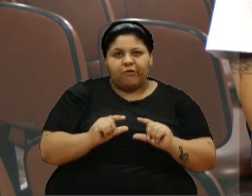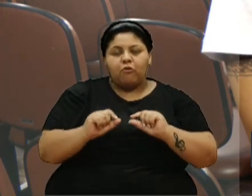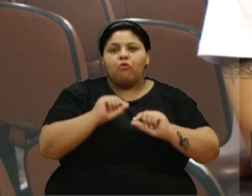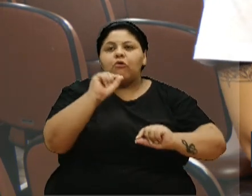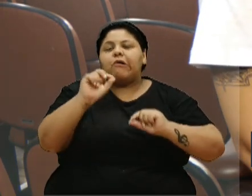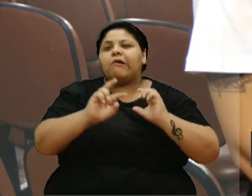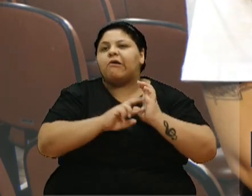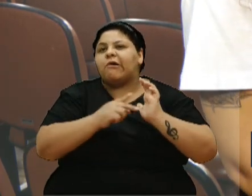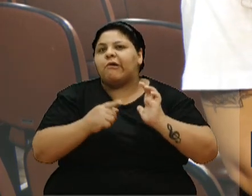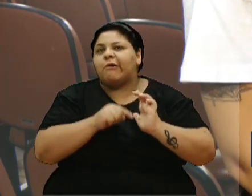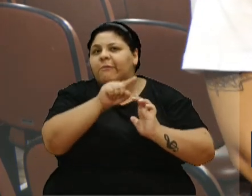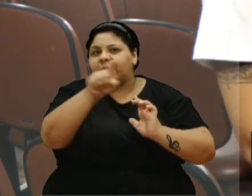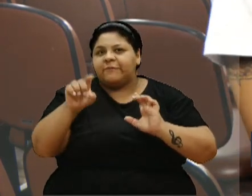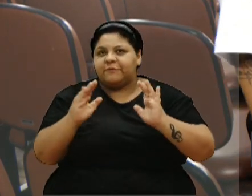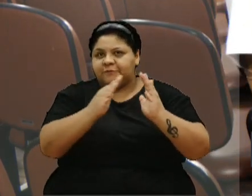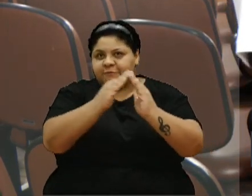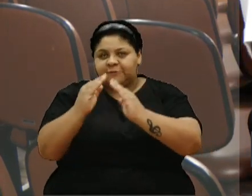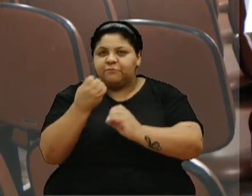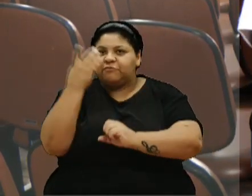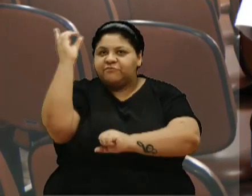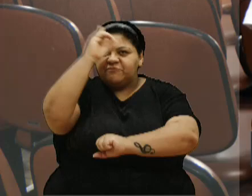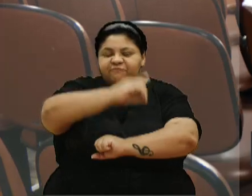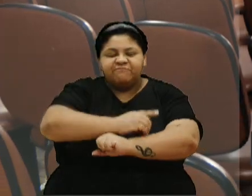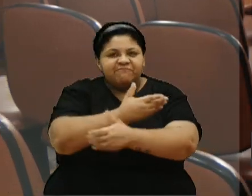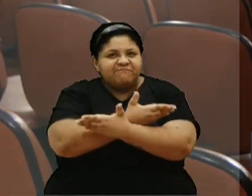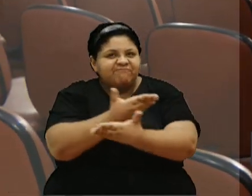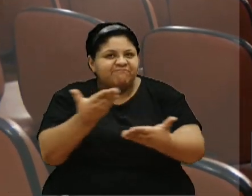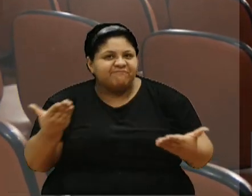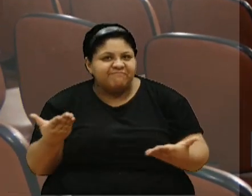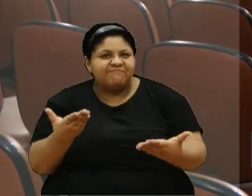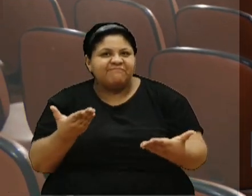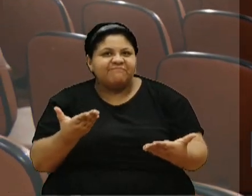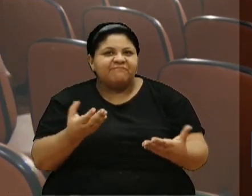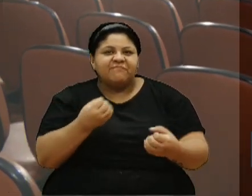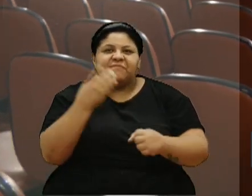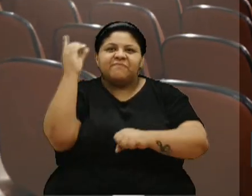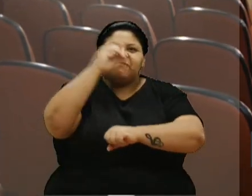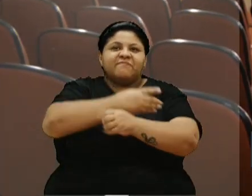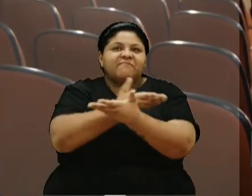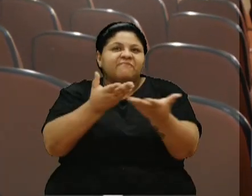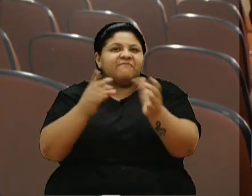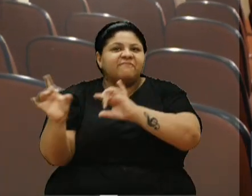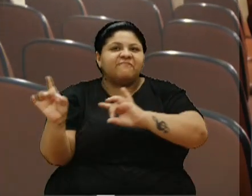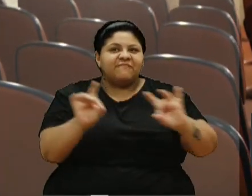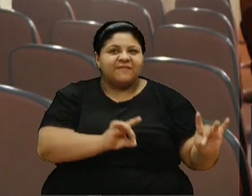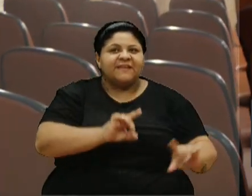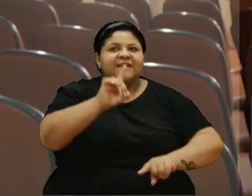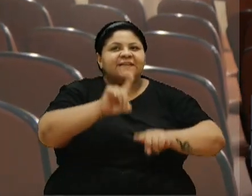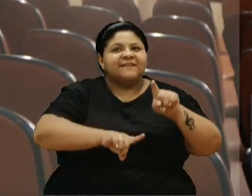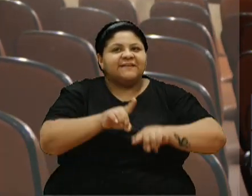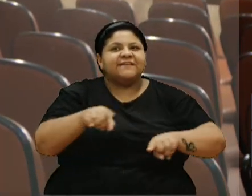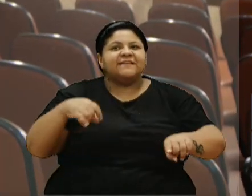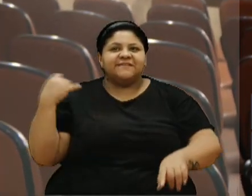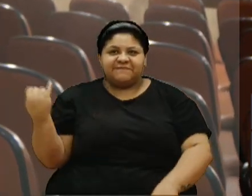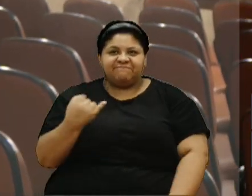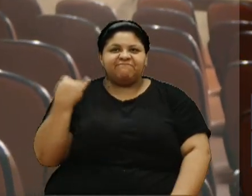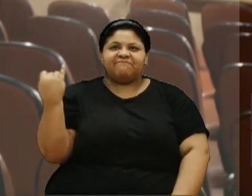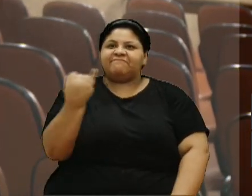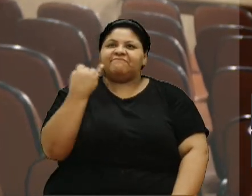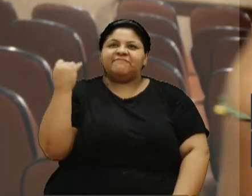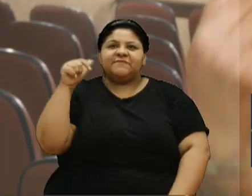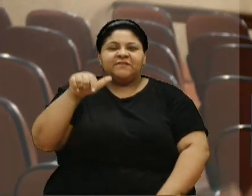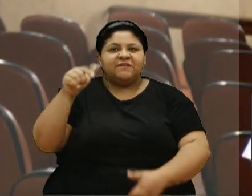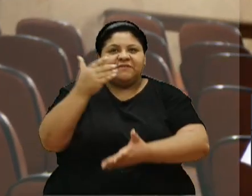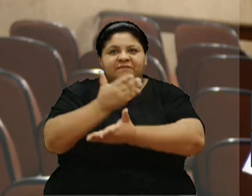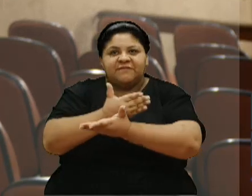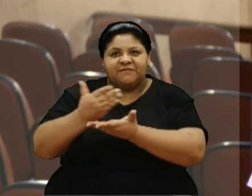significa para quem está nos assistindo. Bom dia, vereadora. Bom dia quem nos assiste, que vai acompanhar essa atividade tão importante, que dá